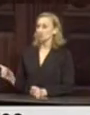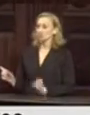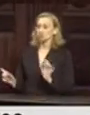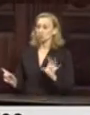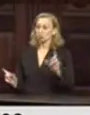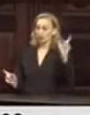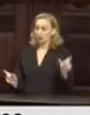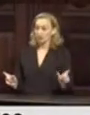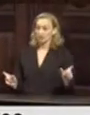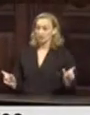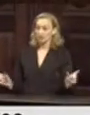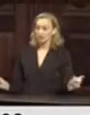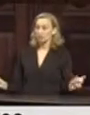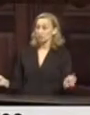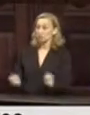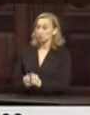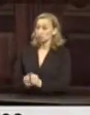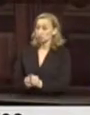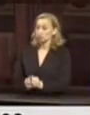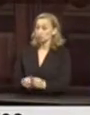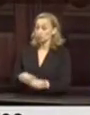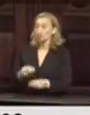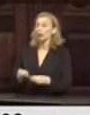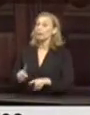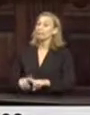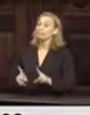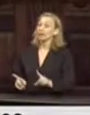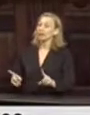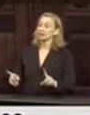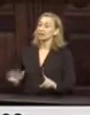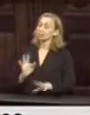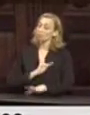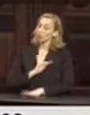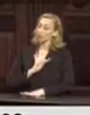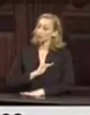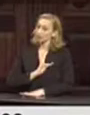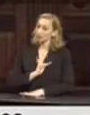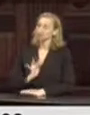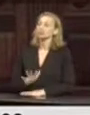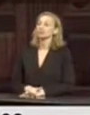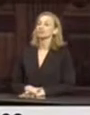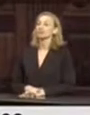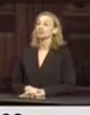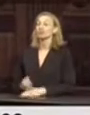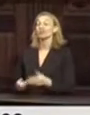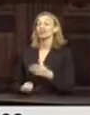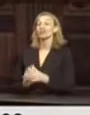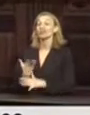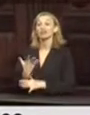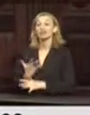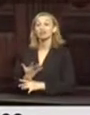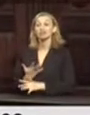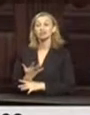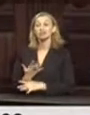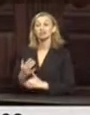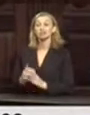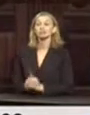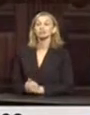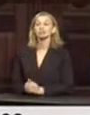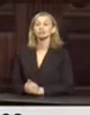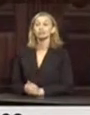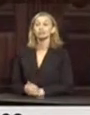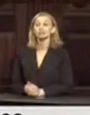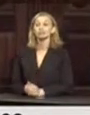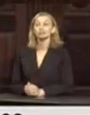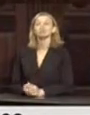mas que as forças policiais, elas foram criadas, e é isso